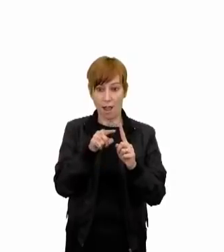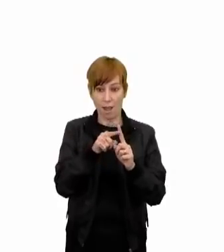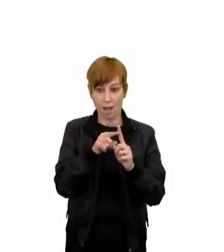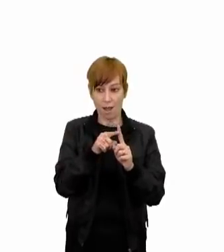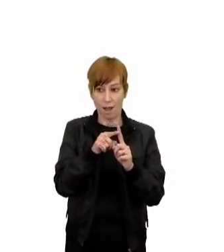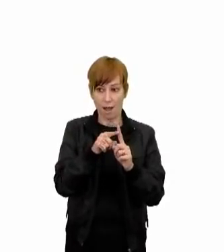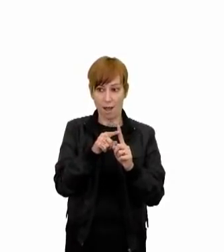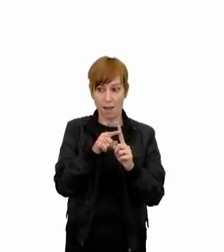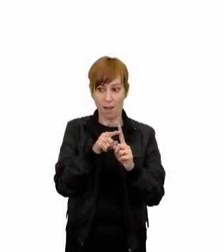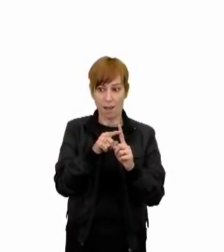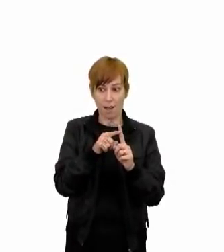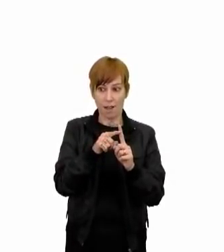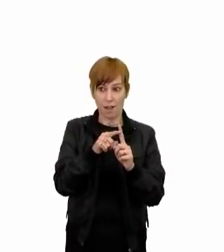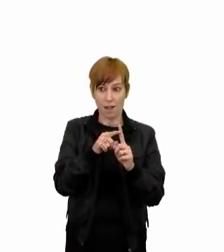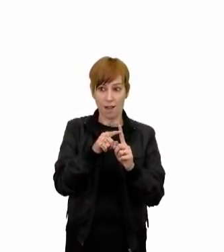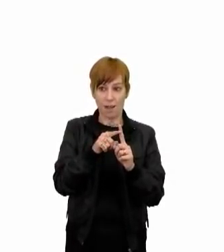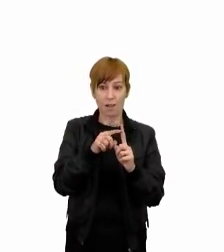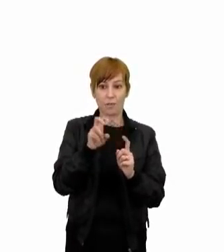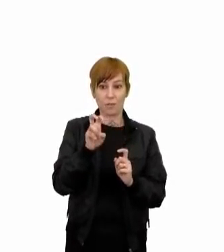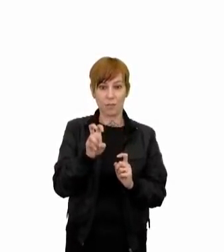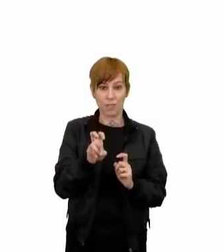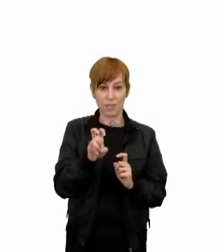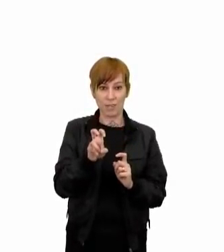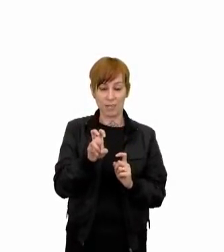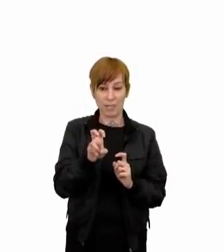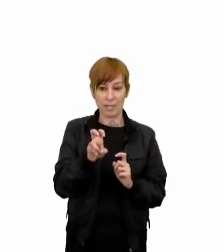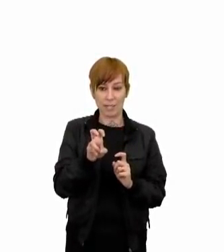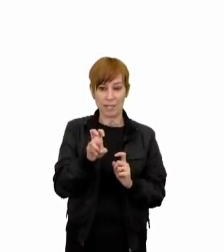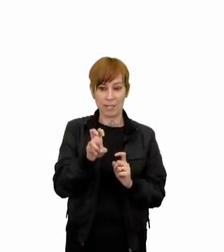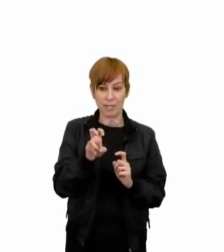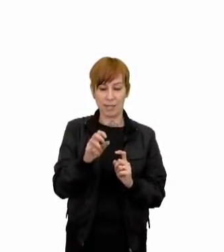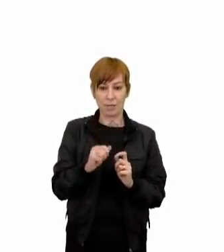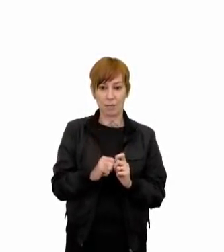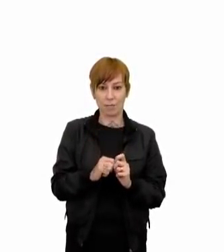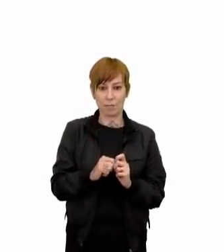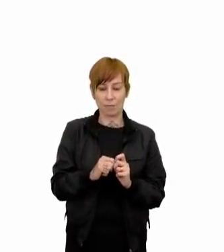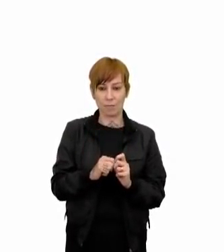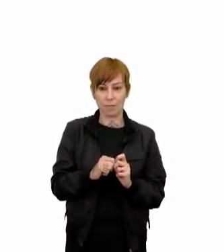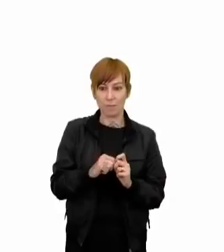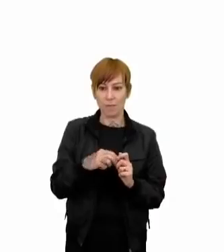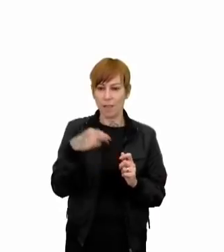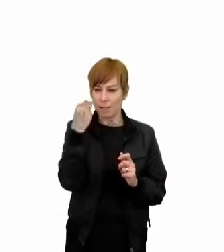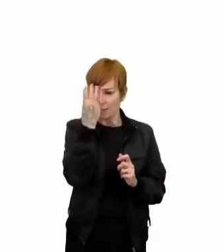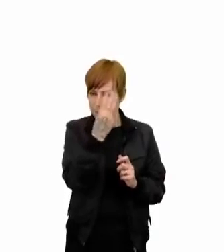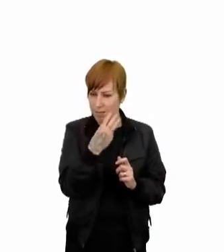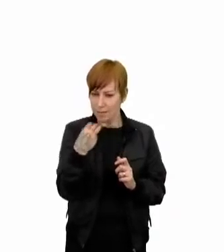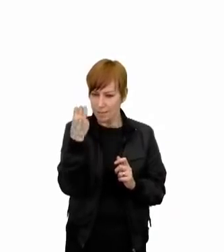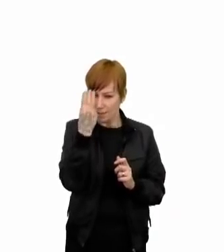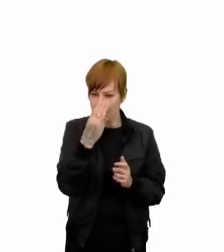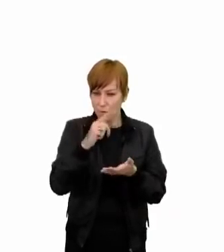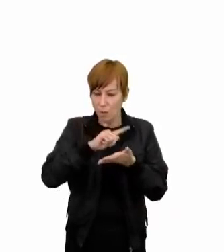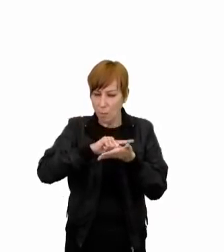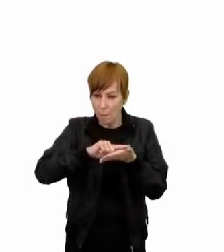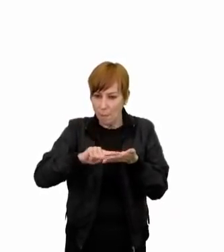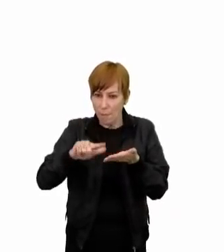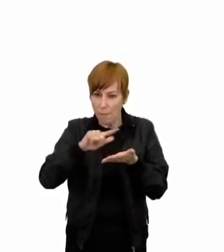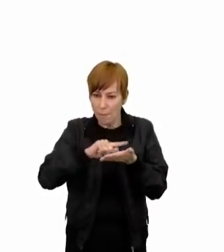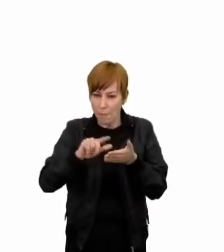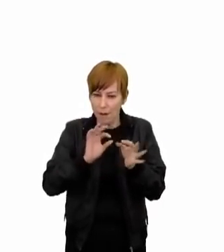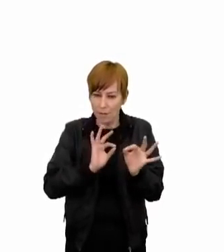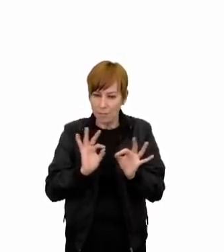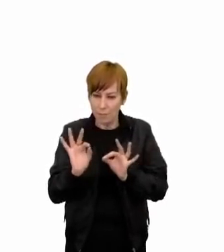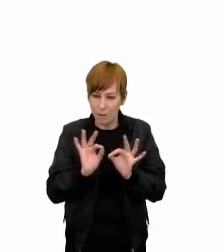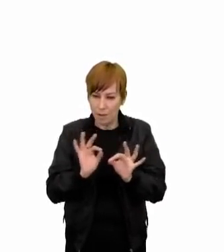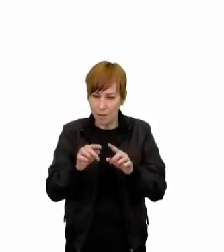certo? Então esta medida vale 5. O que ele fez? Ele gastou 3 horas para arrumar esse